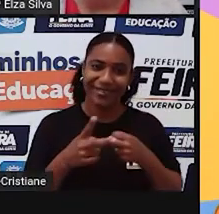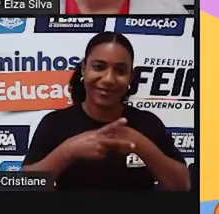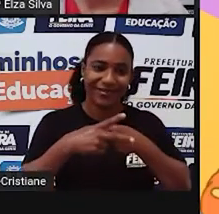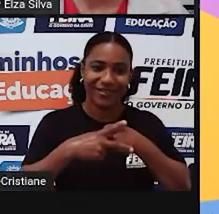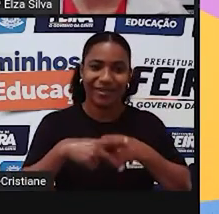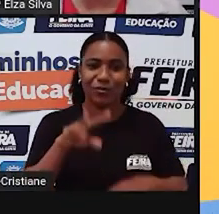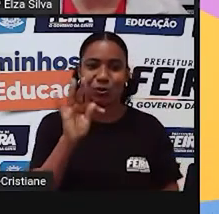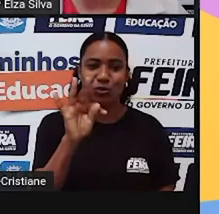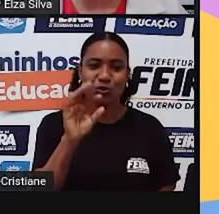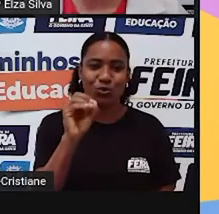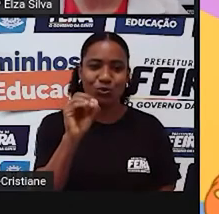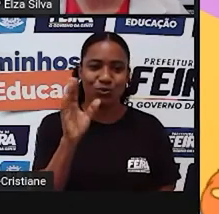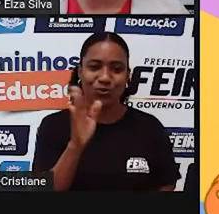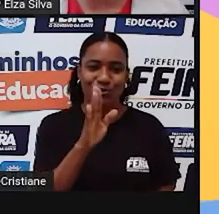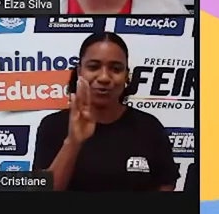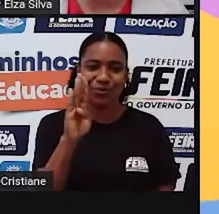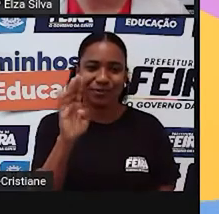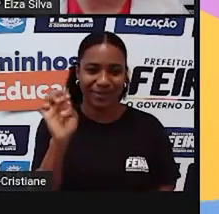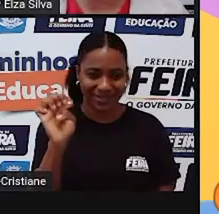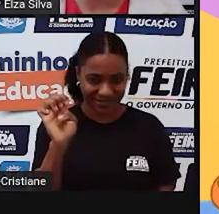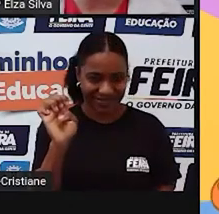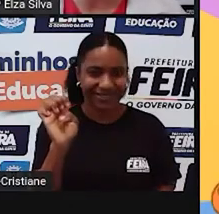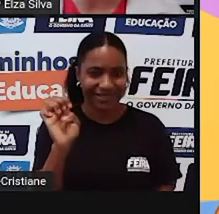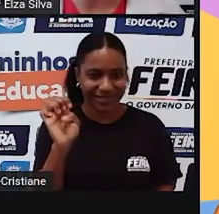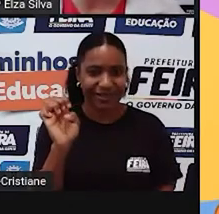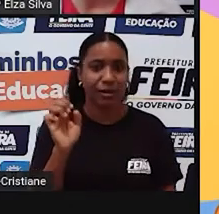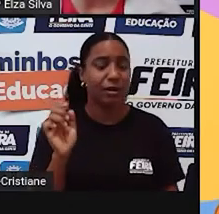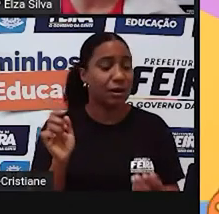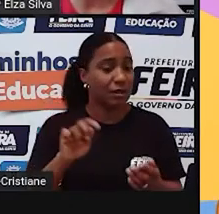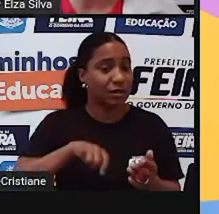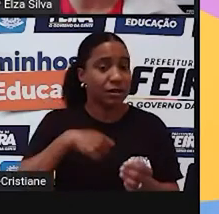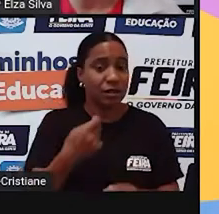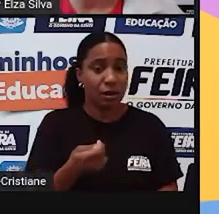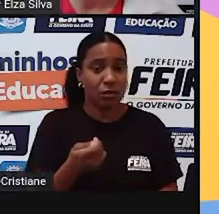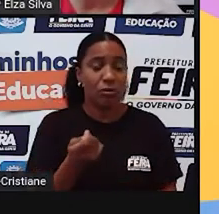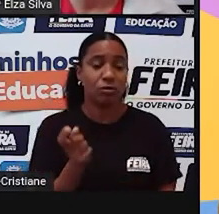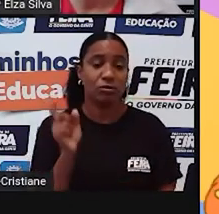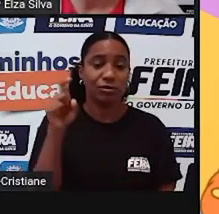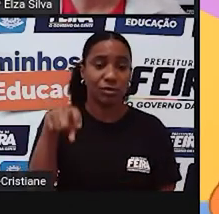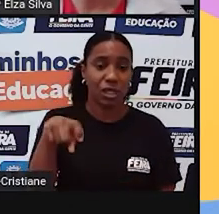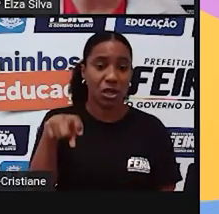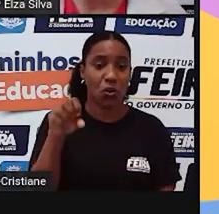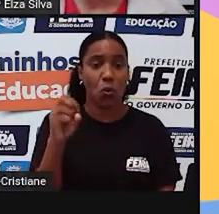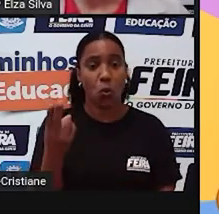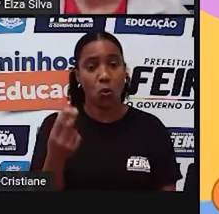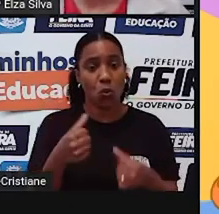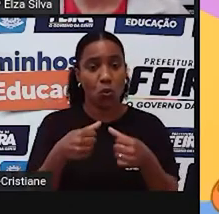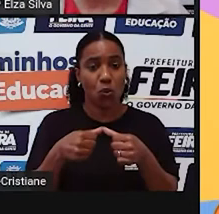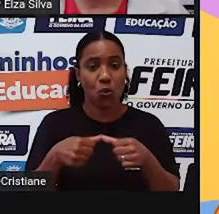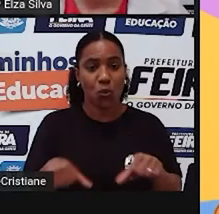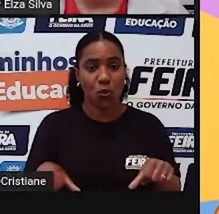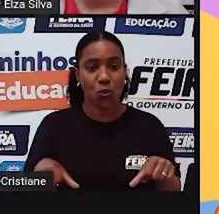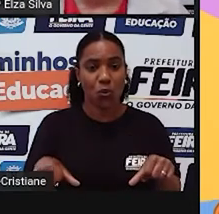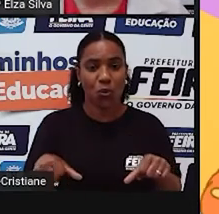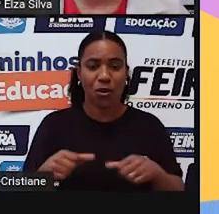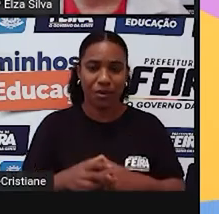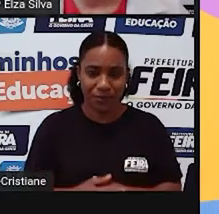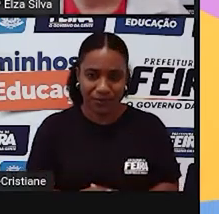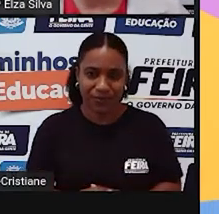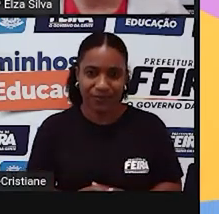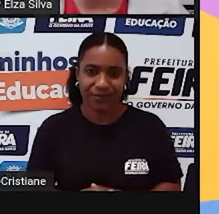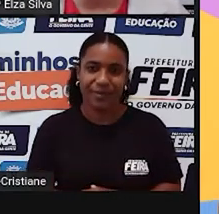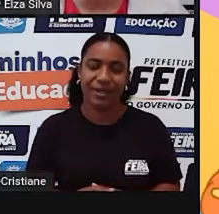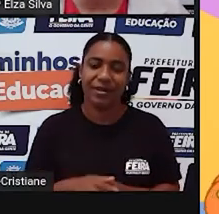conhecido, que na nossa língua pode ser traduzido pelo verbo ser ou estar. So, be, ele